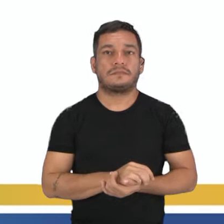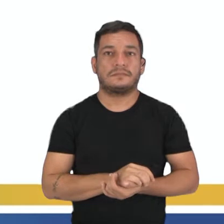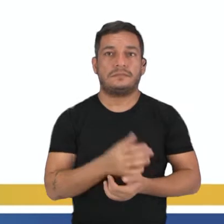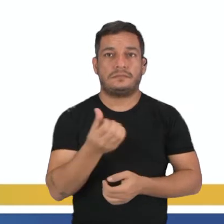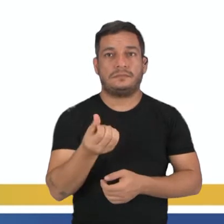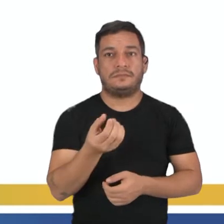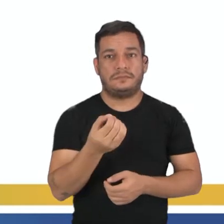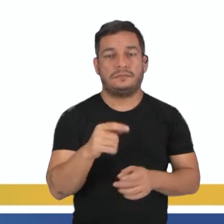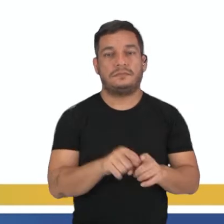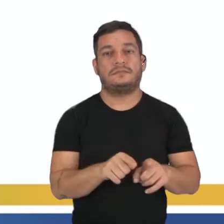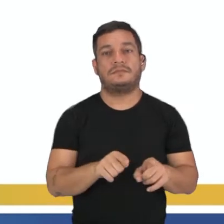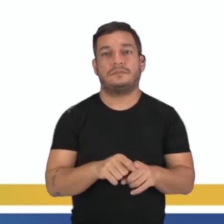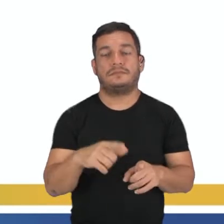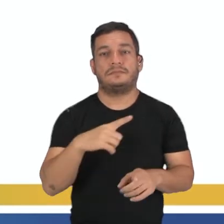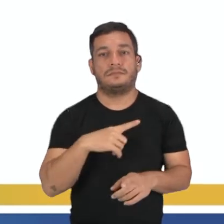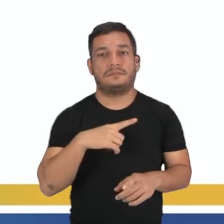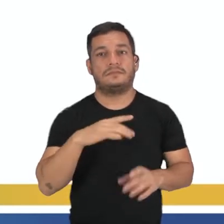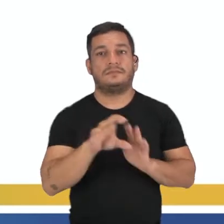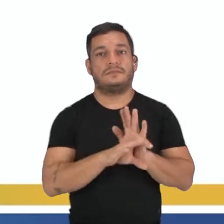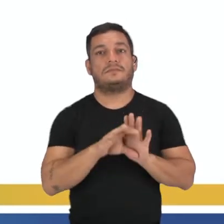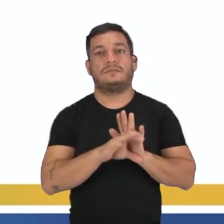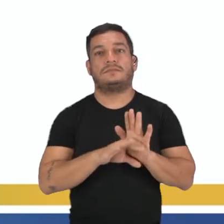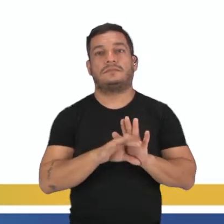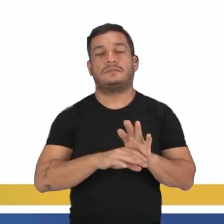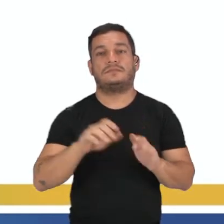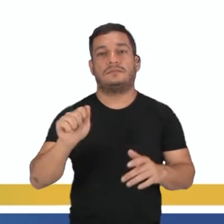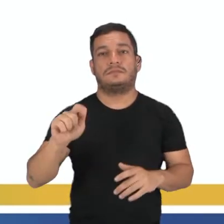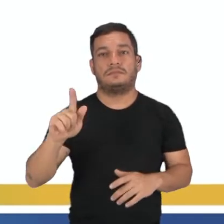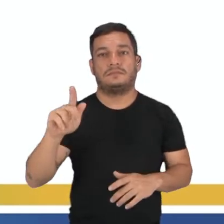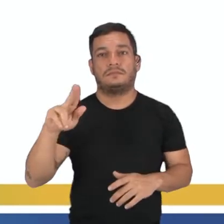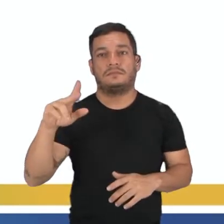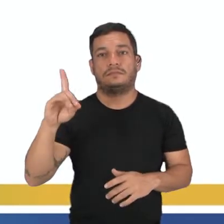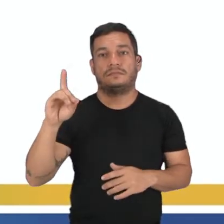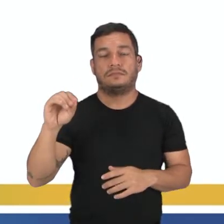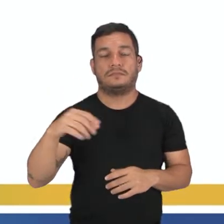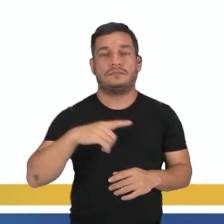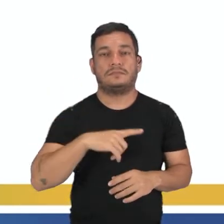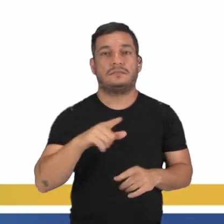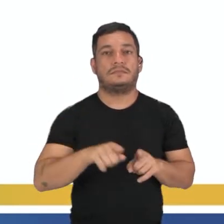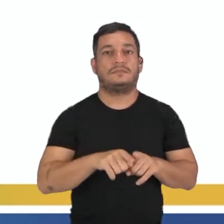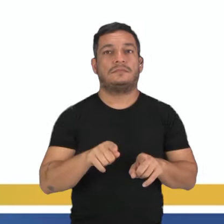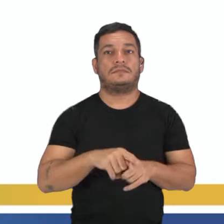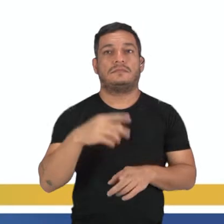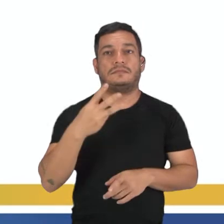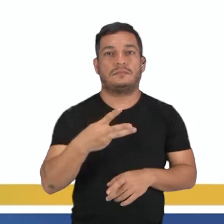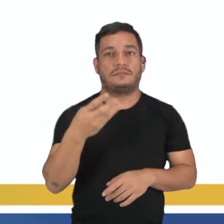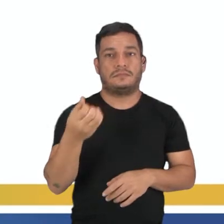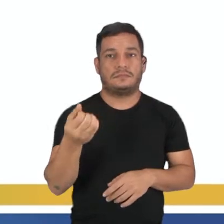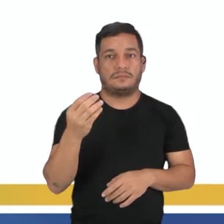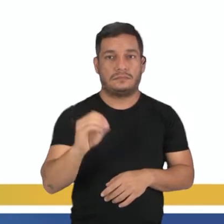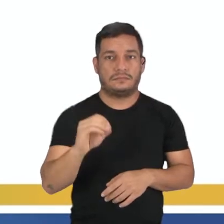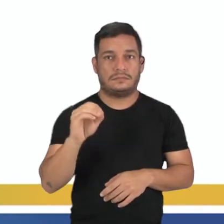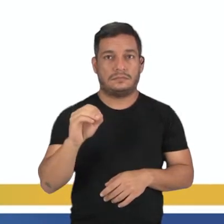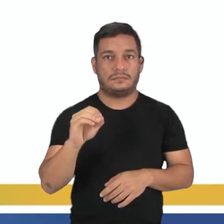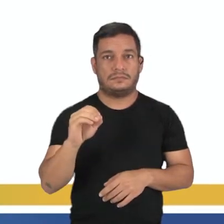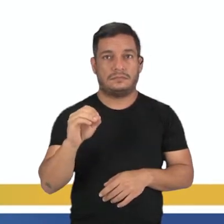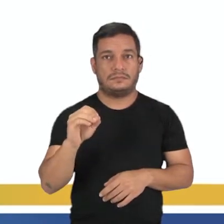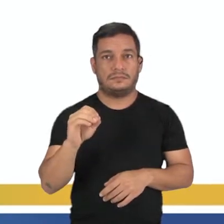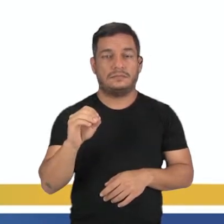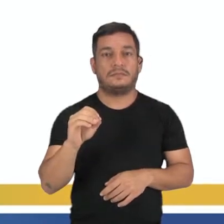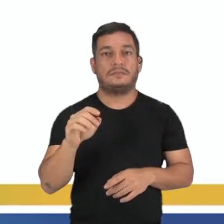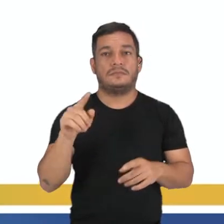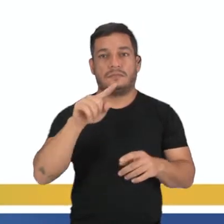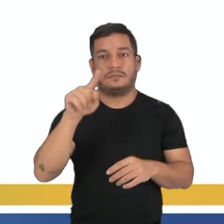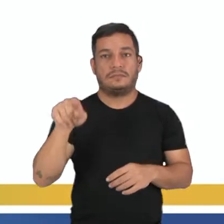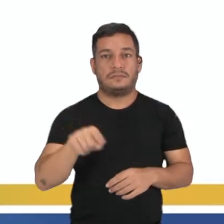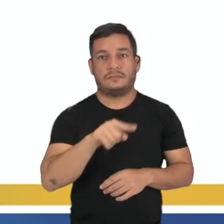de 60 também entra nesse conceito de agudo, Nós temos o ângulo de 360, que é uma volta completa.